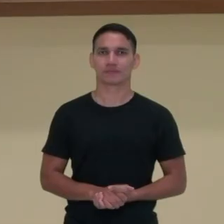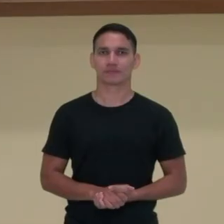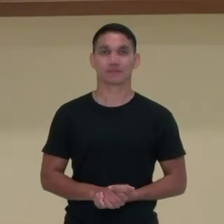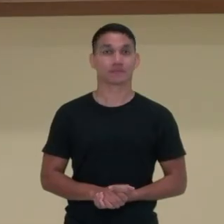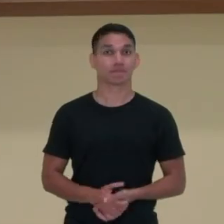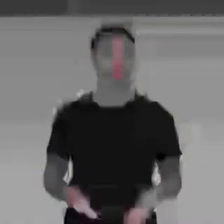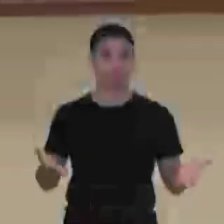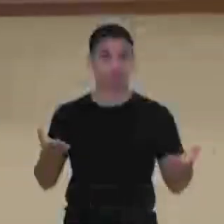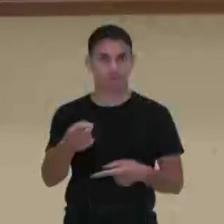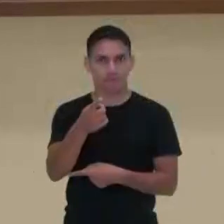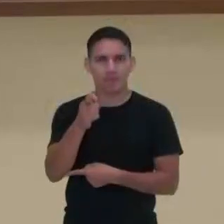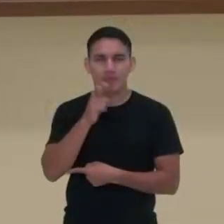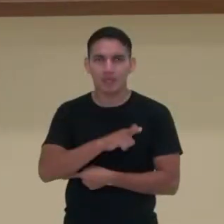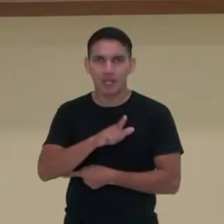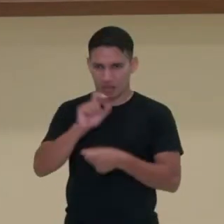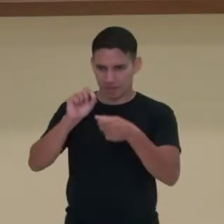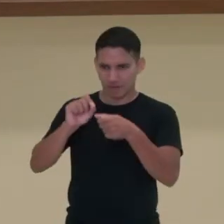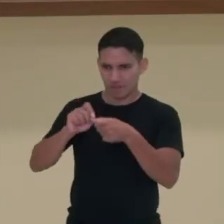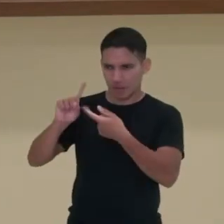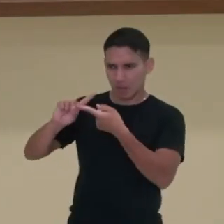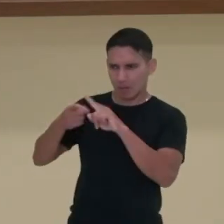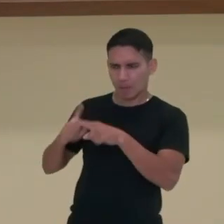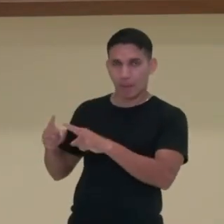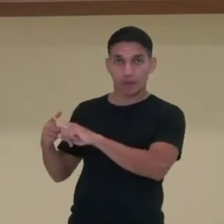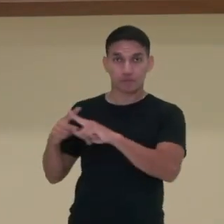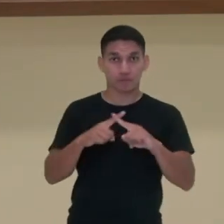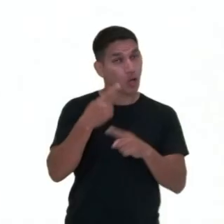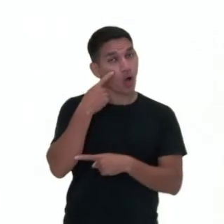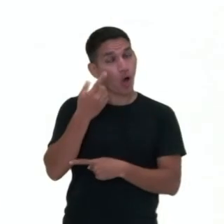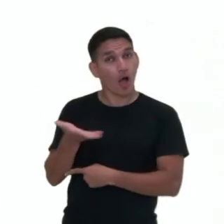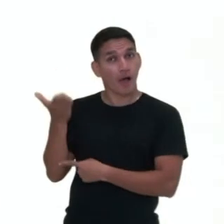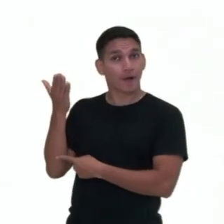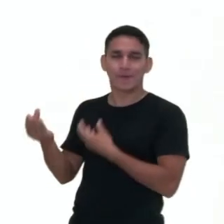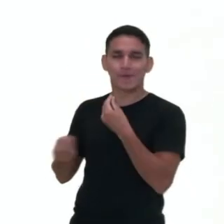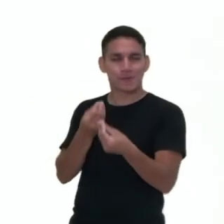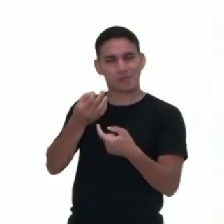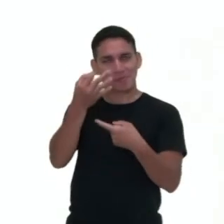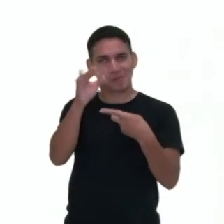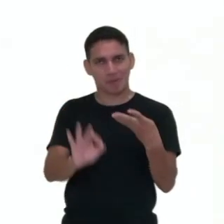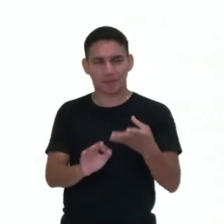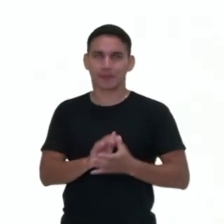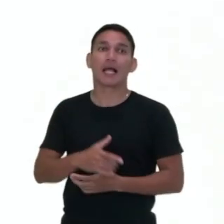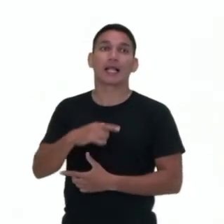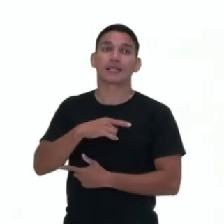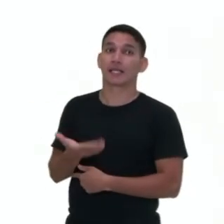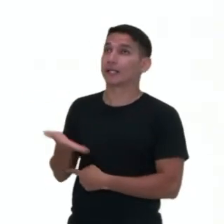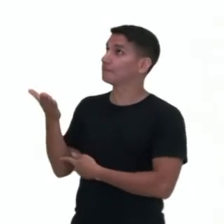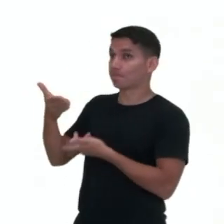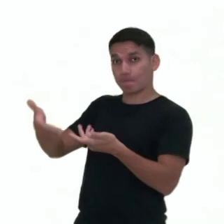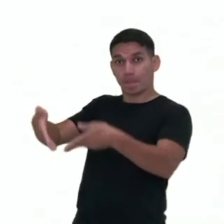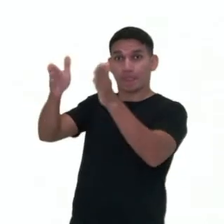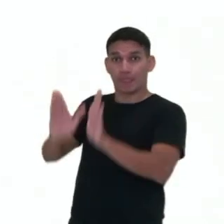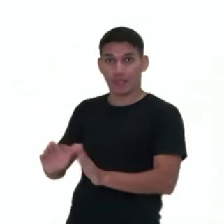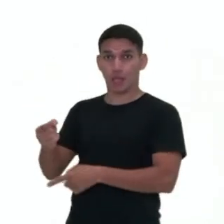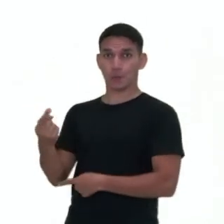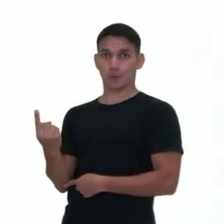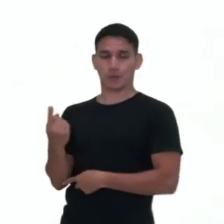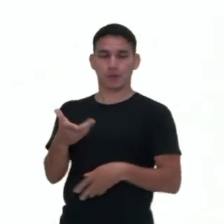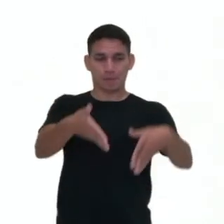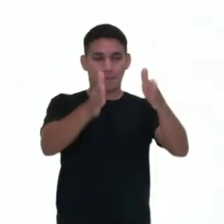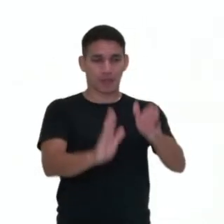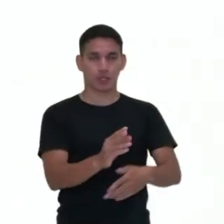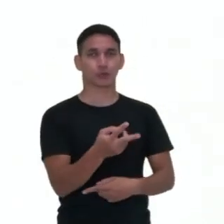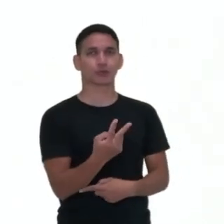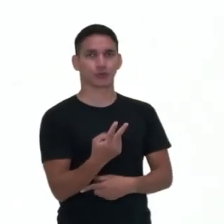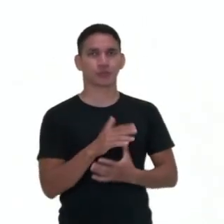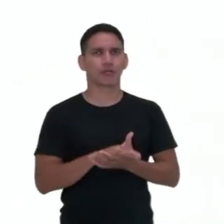E aí, pessoal, fizeram a multiplicação? Então vamos lá comigo para a correção. Então nós temos aqui a matriz 1 e a matriz